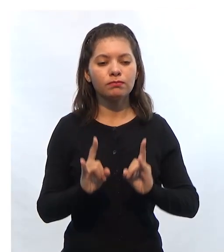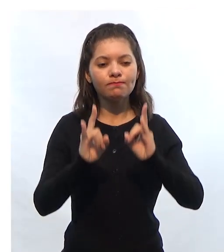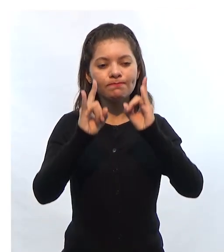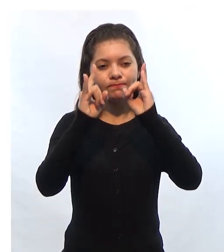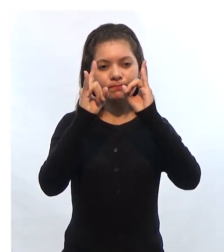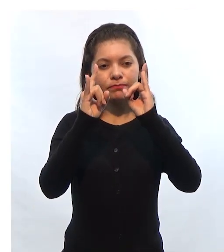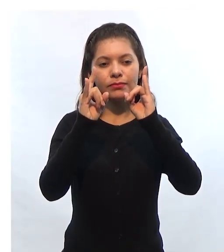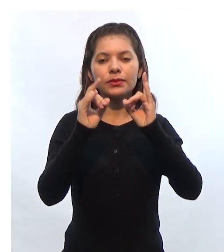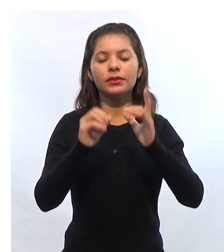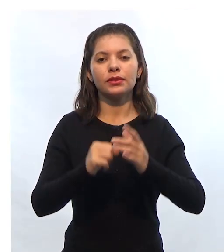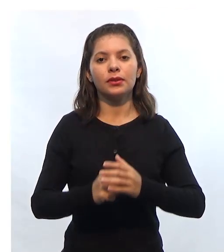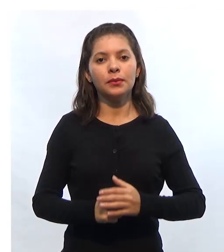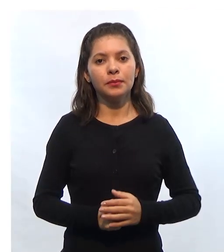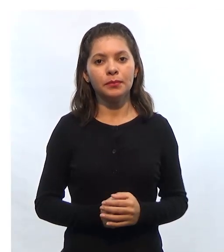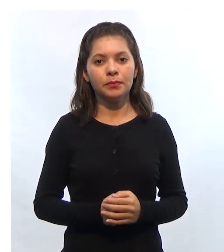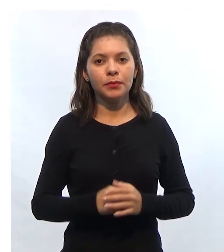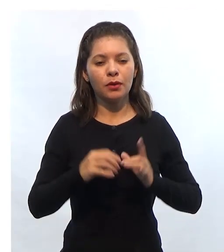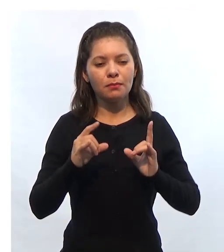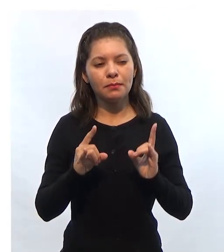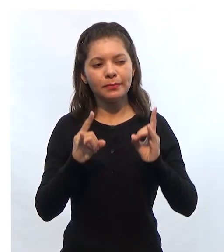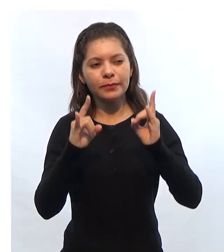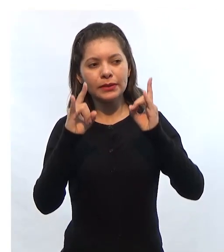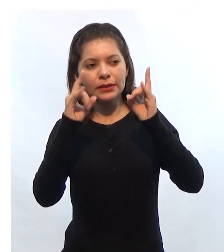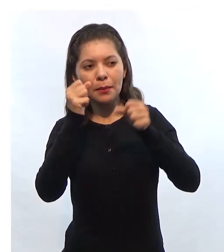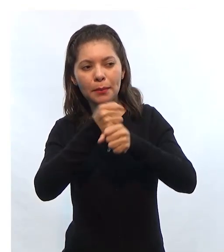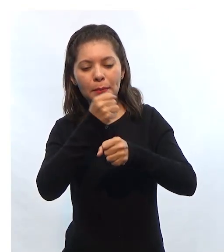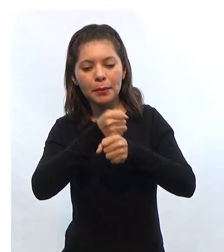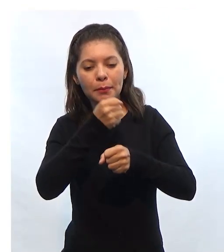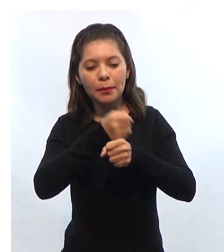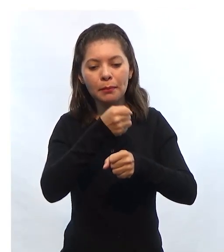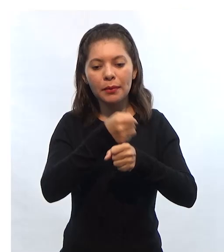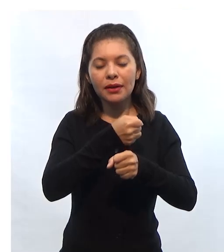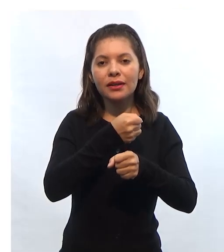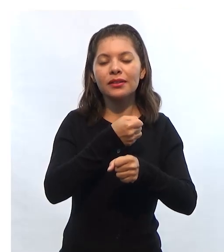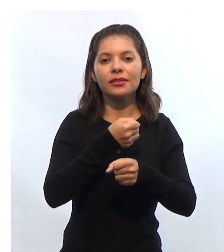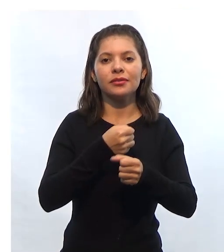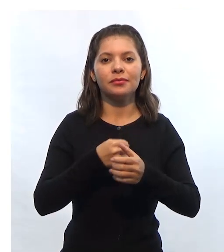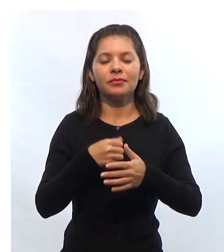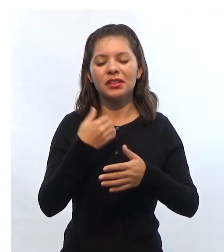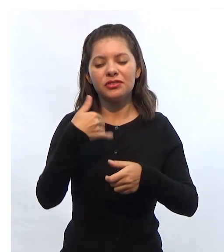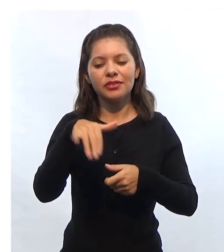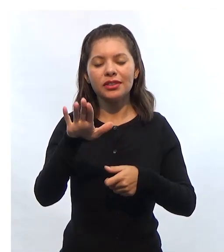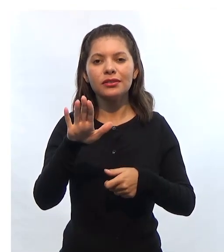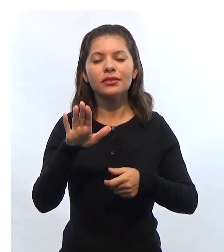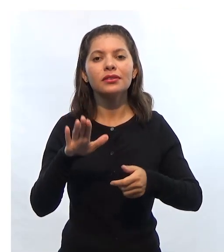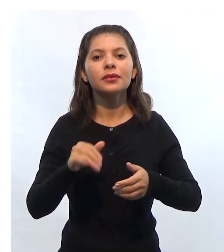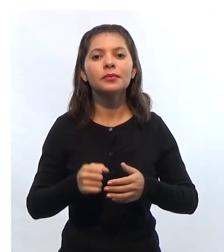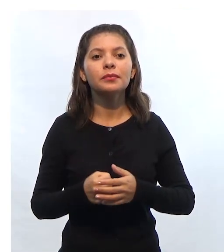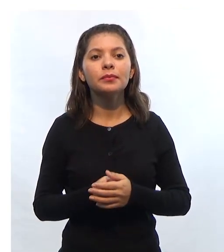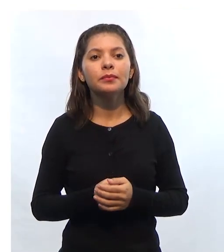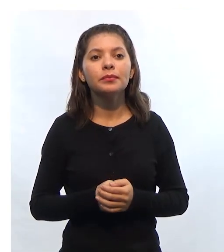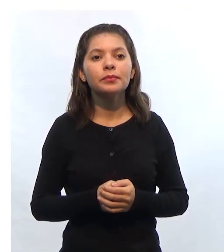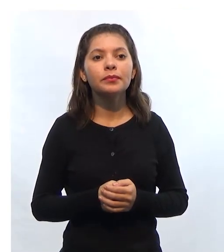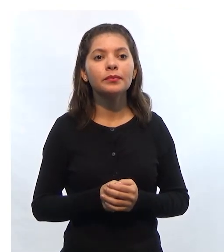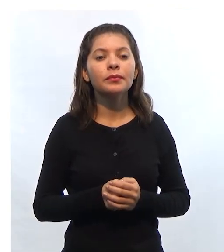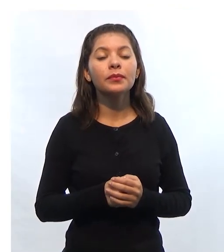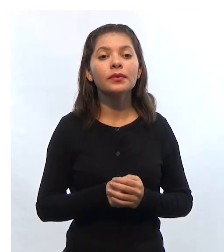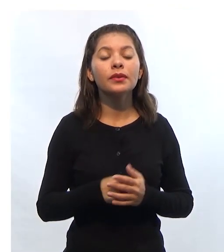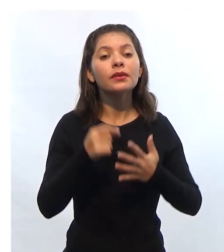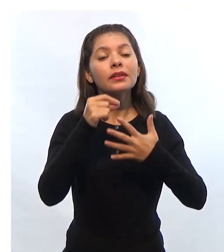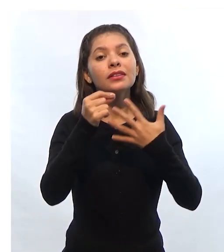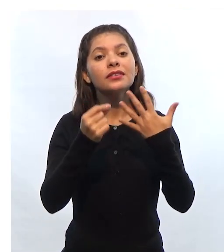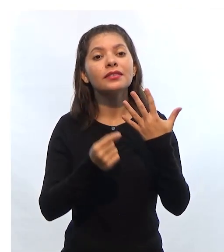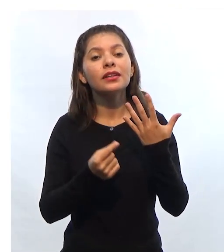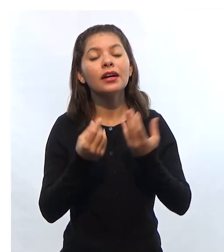de construção civil, que são as empresas que constroem prédios, condomínios e tal, eles